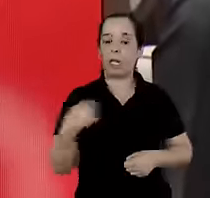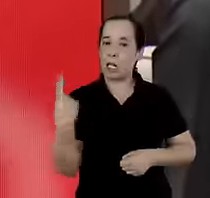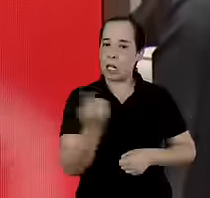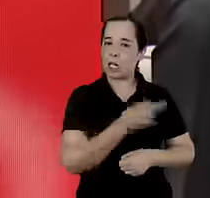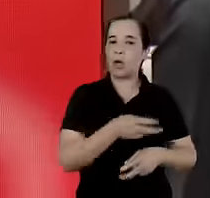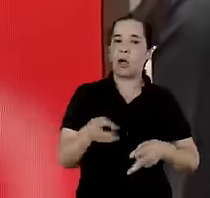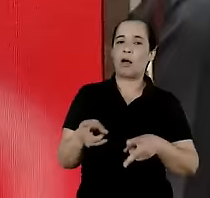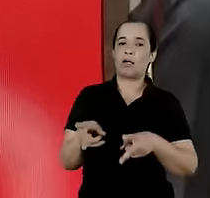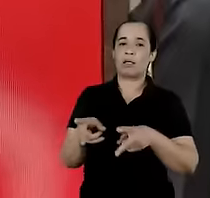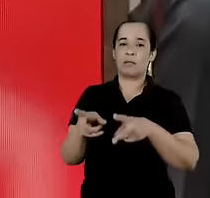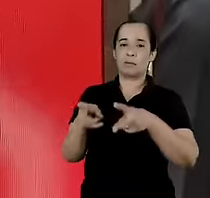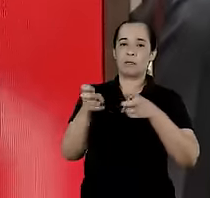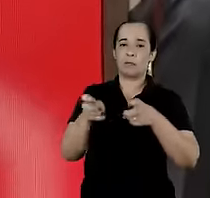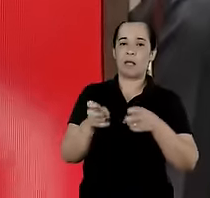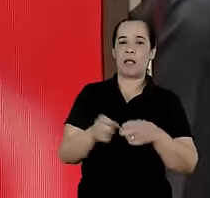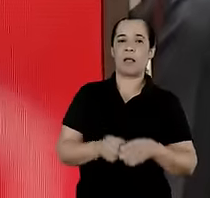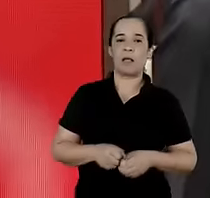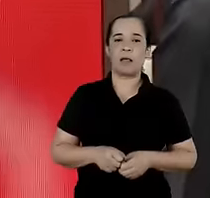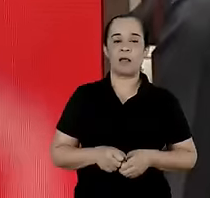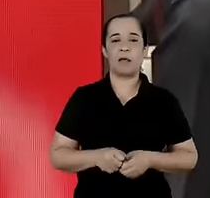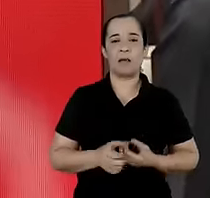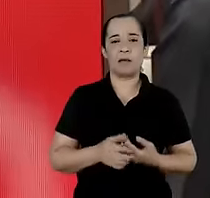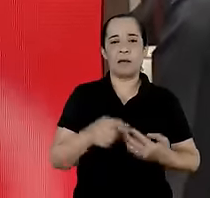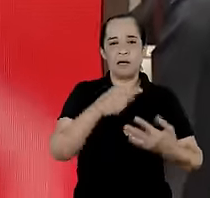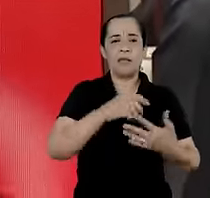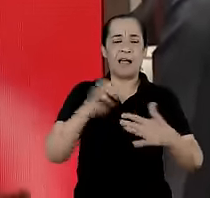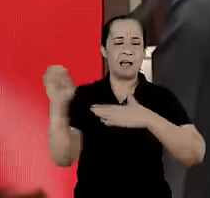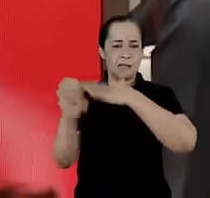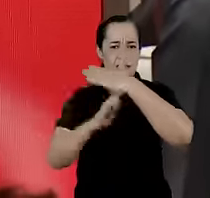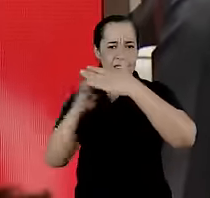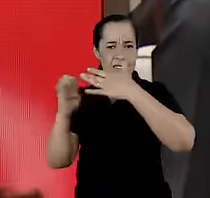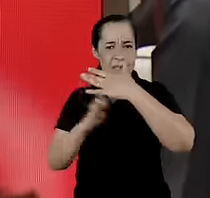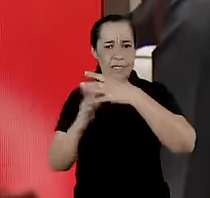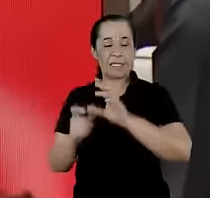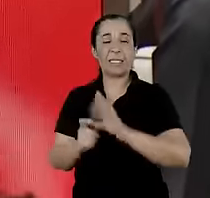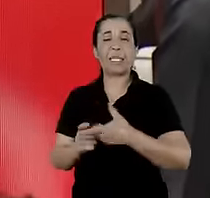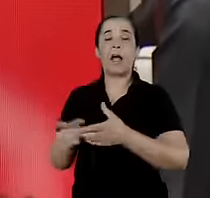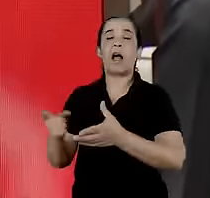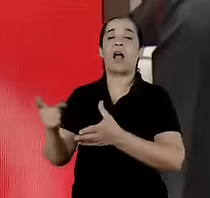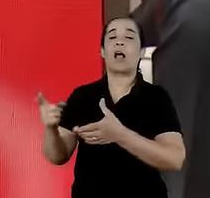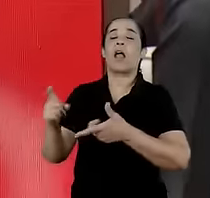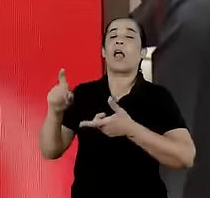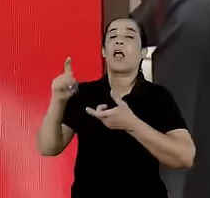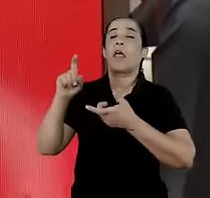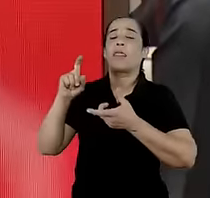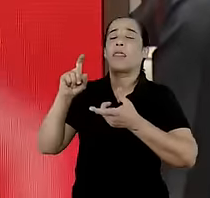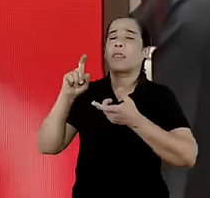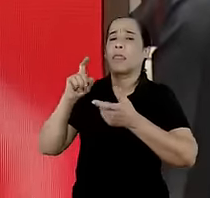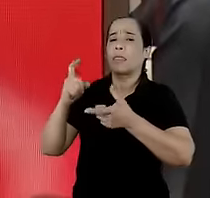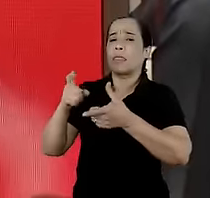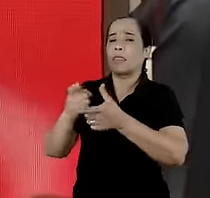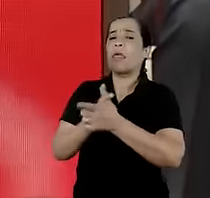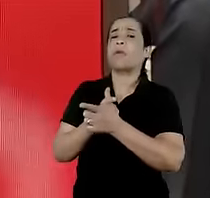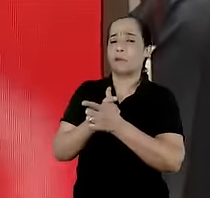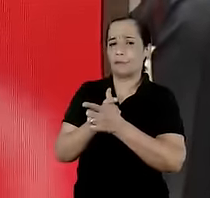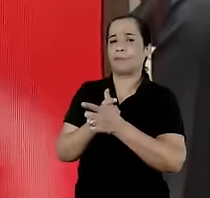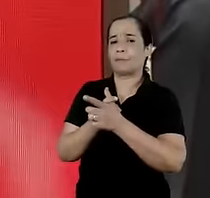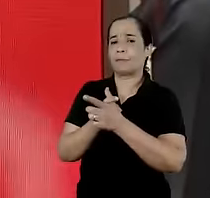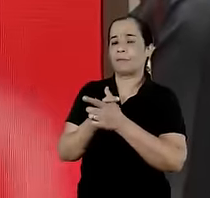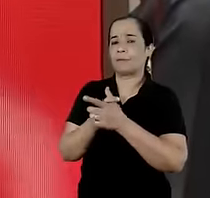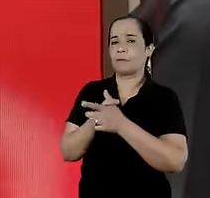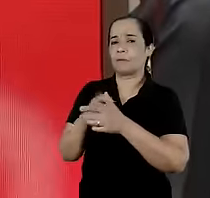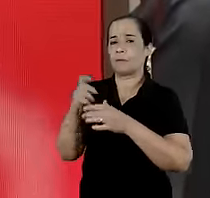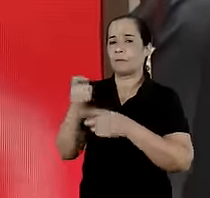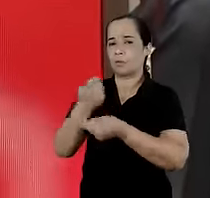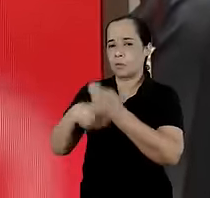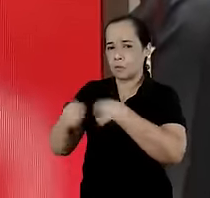nas na renda variável aqui das empresas que são mais dependentes desse mercado então eu eu queria Salomon que você falasse um pouco disso né do